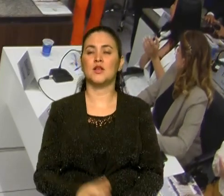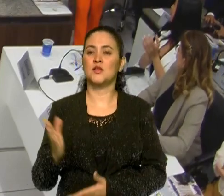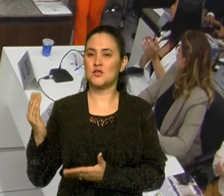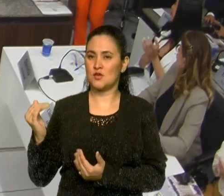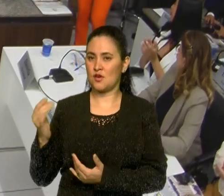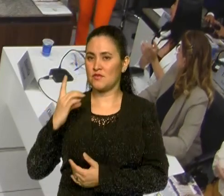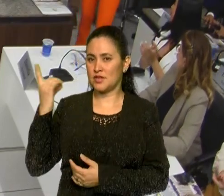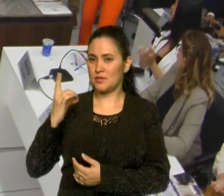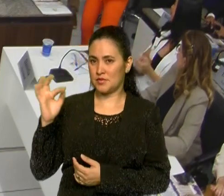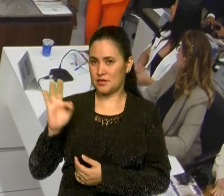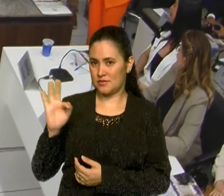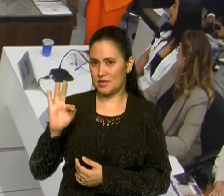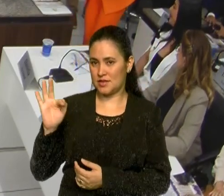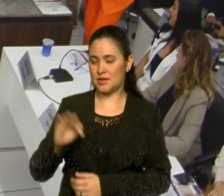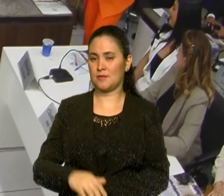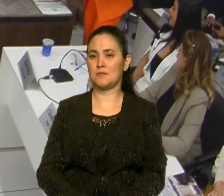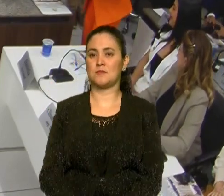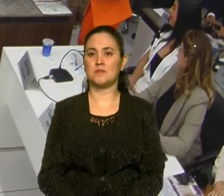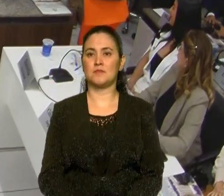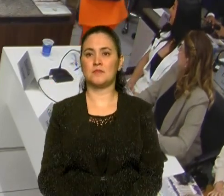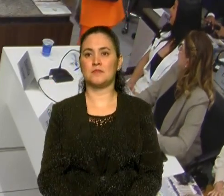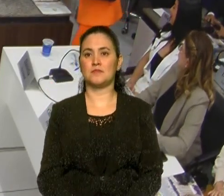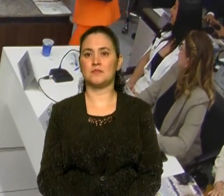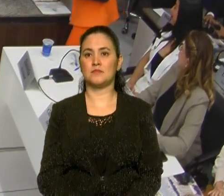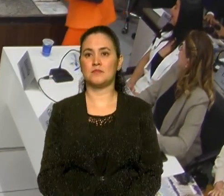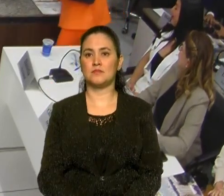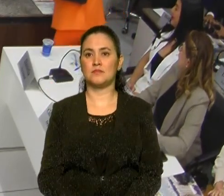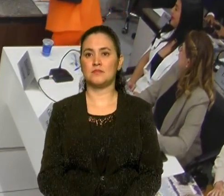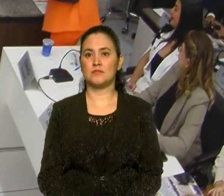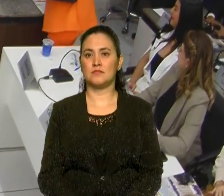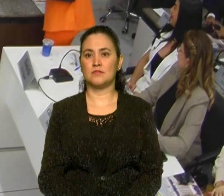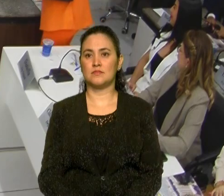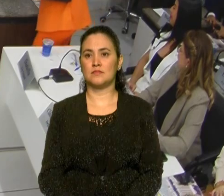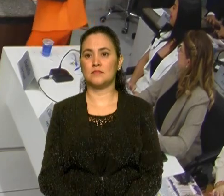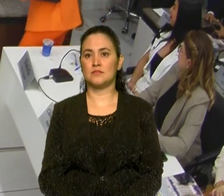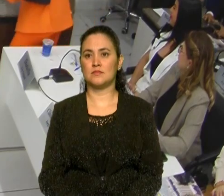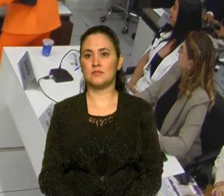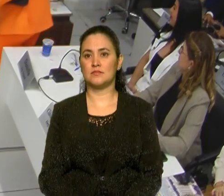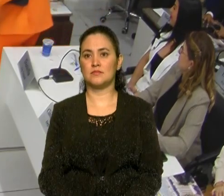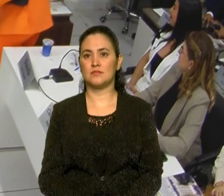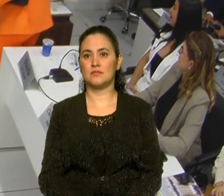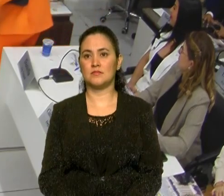E se quiser, deputada, é chegando e falando.